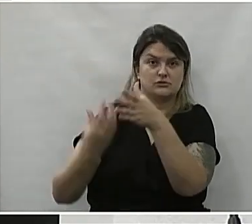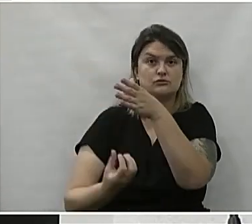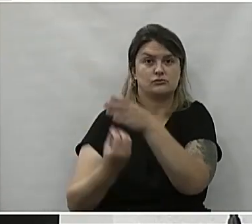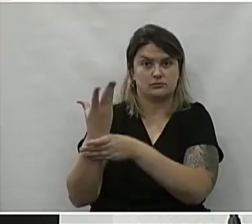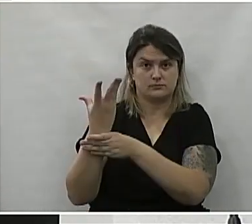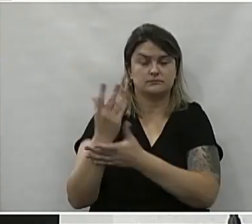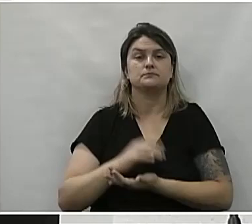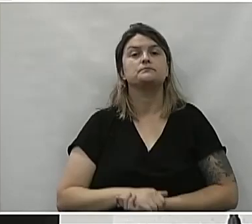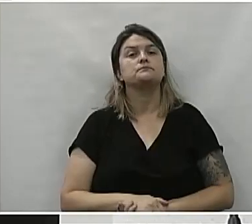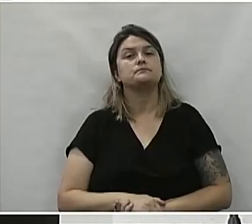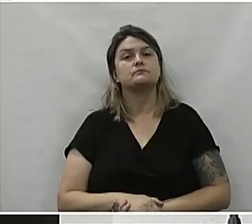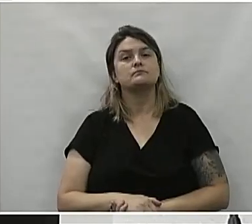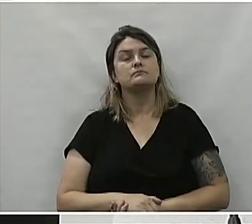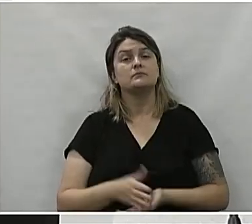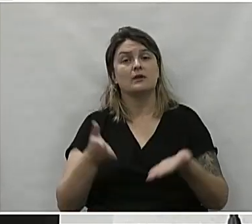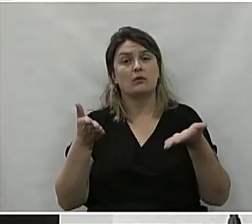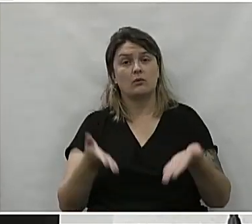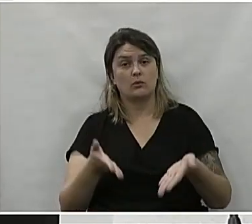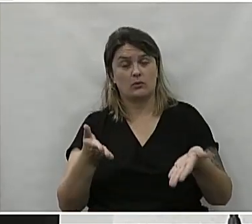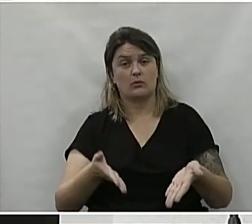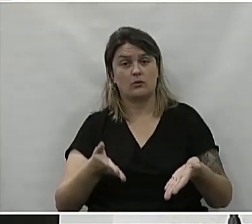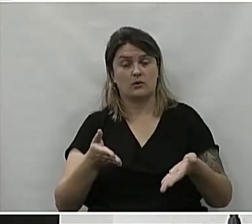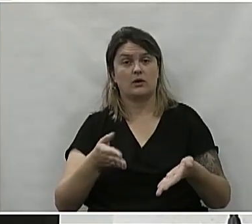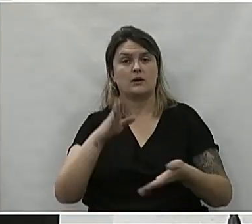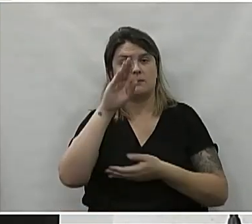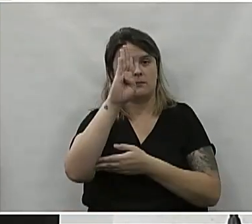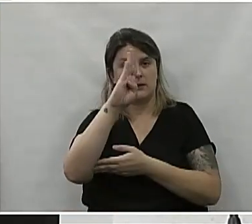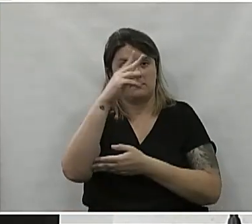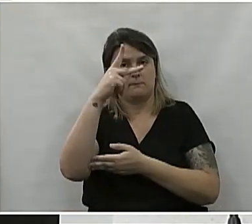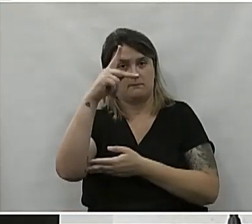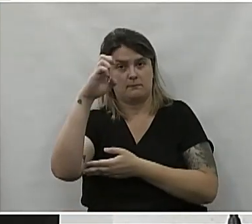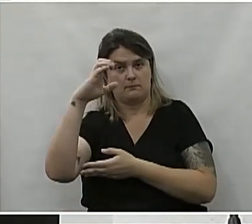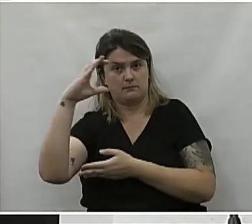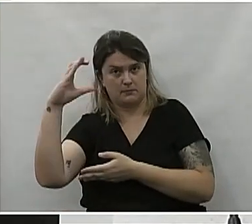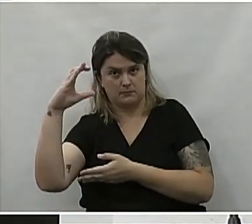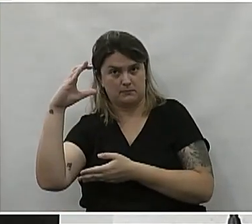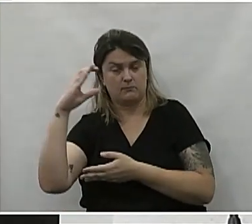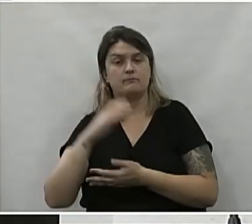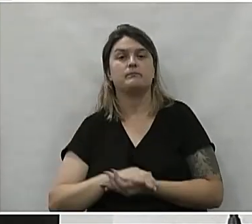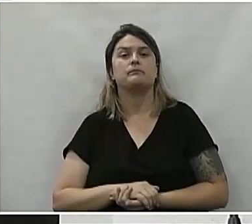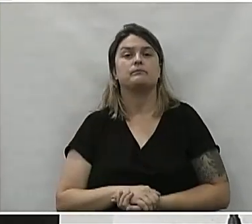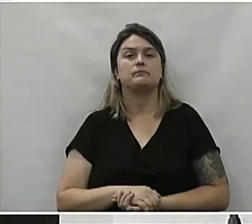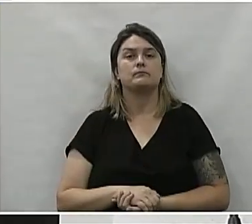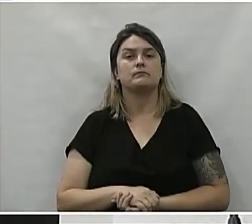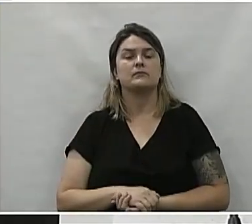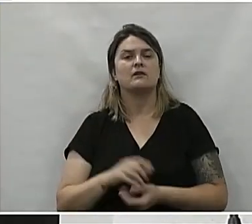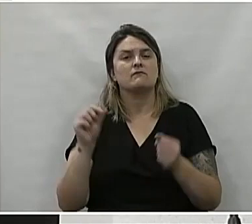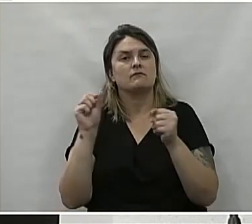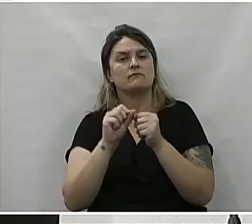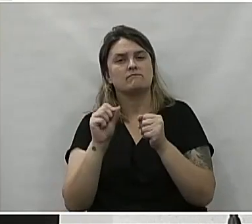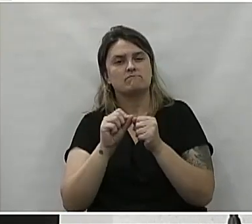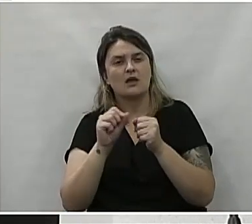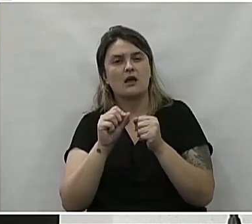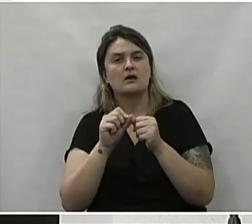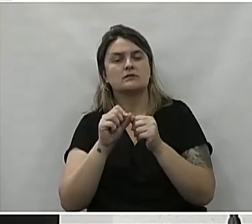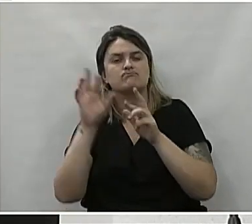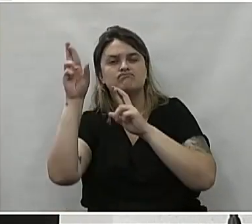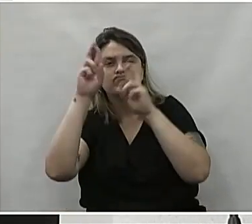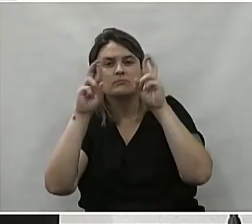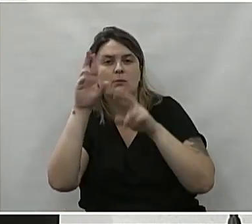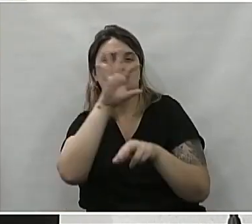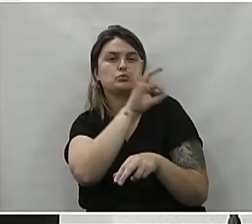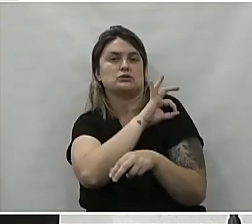nosso batalhão Atualmente O batalhão De patrulha Escolar Comunitária BPEC Ele realiza O policiamento